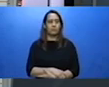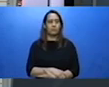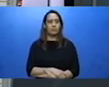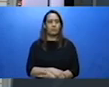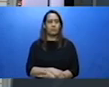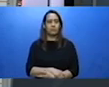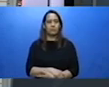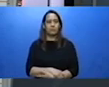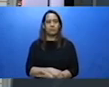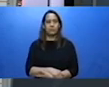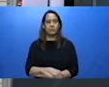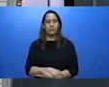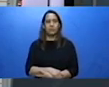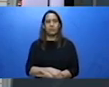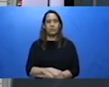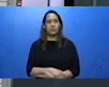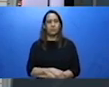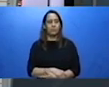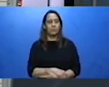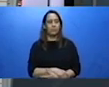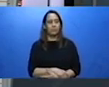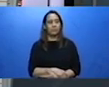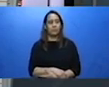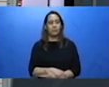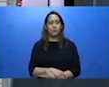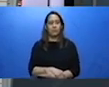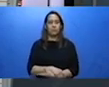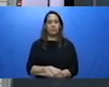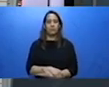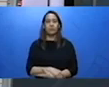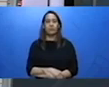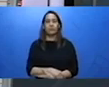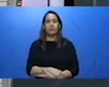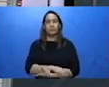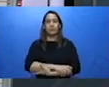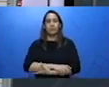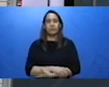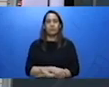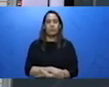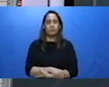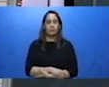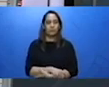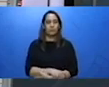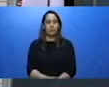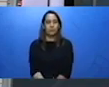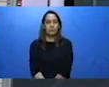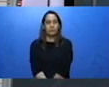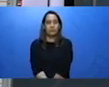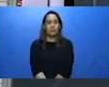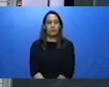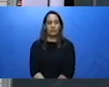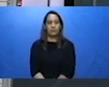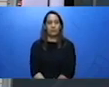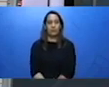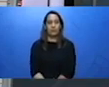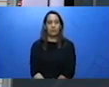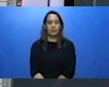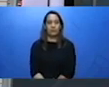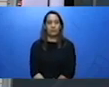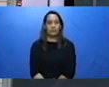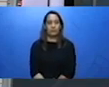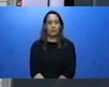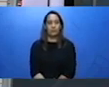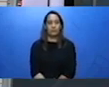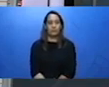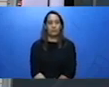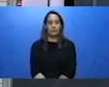de cima de novo. Esse daqui é o W, maiúsculo, e o minúsculo, ele é igualzinho. Só que como